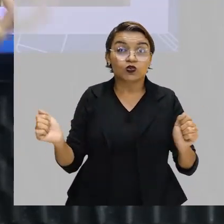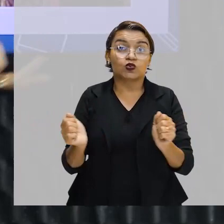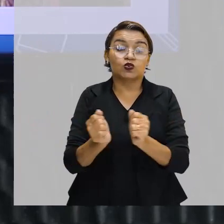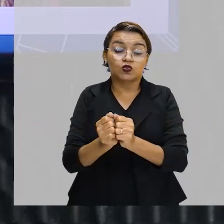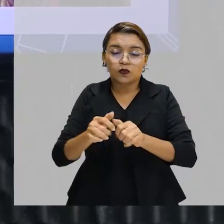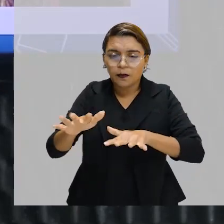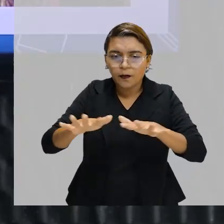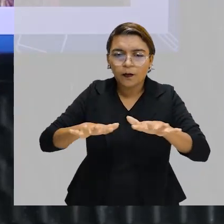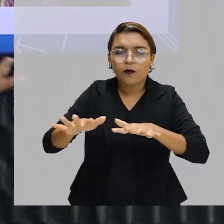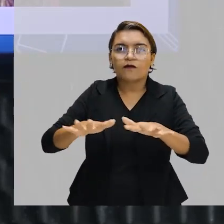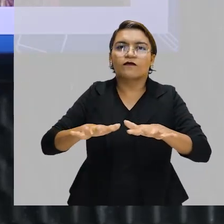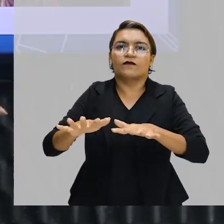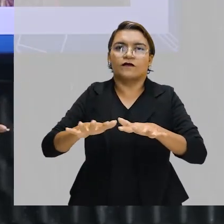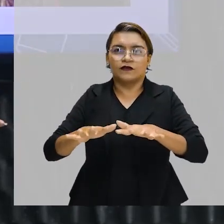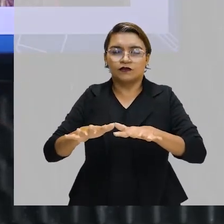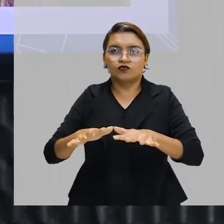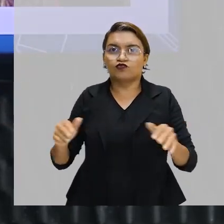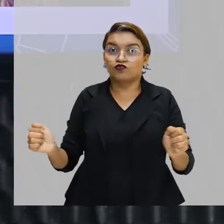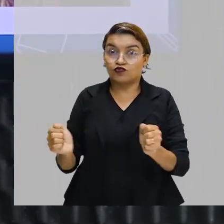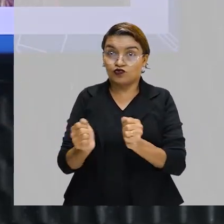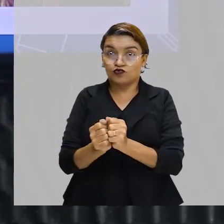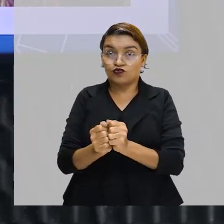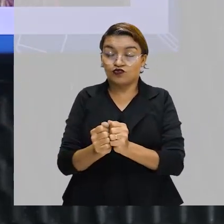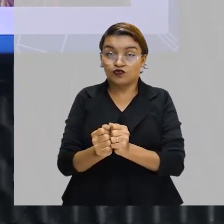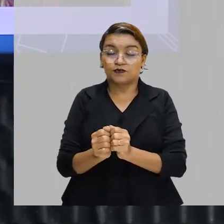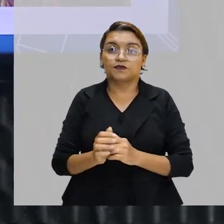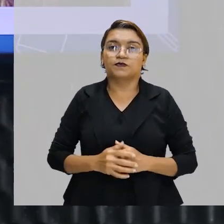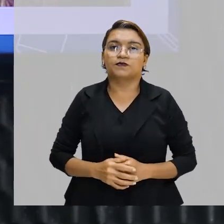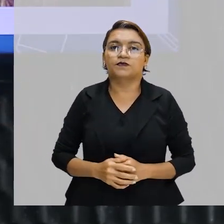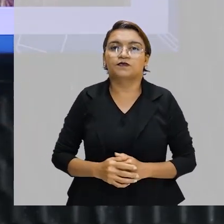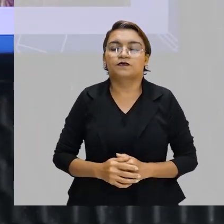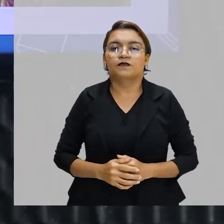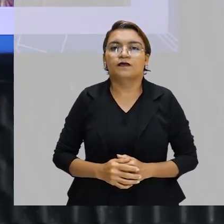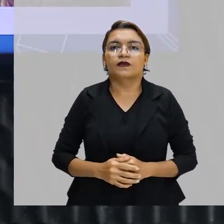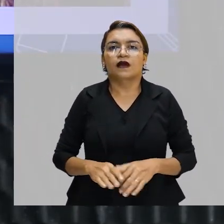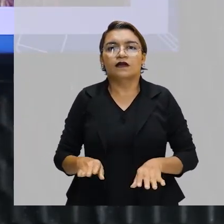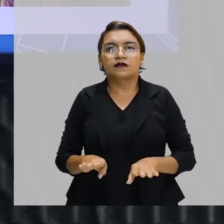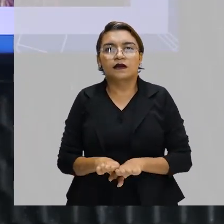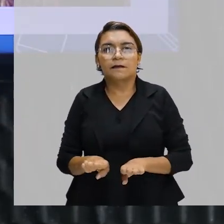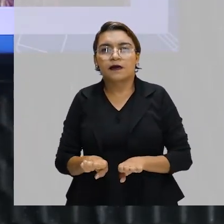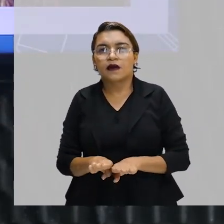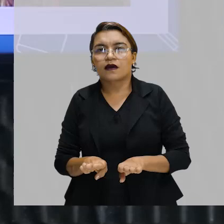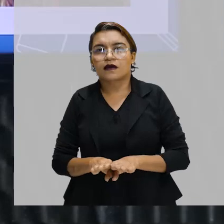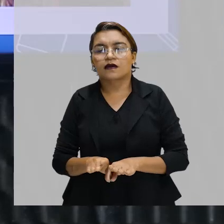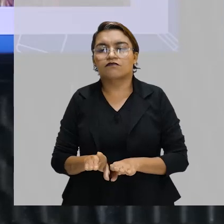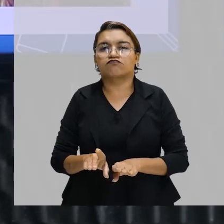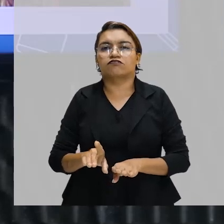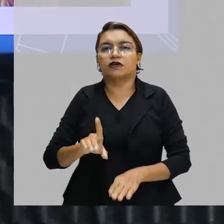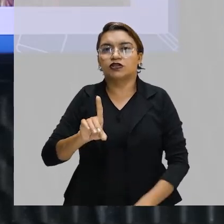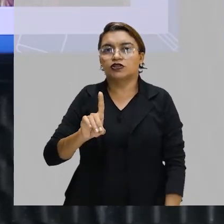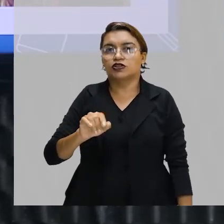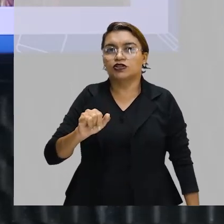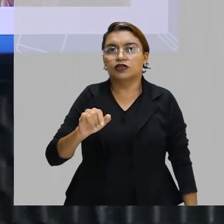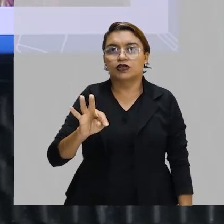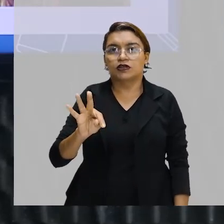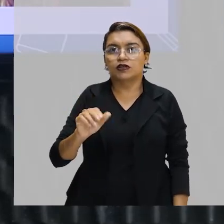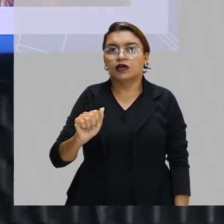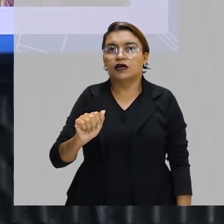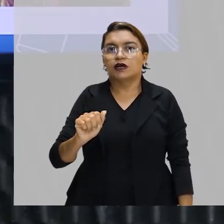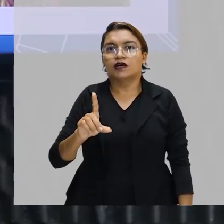movimento de uma vez só. A ditadura militar, né, que aconteceu no